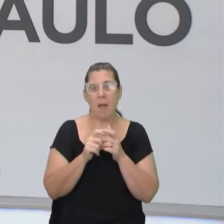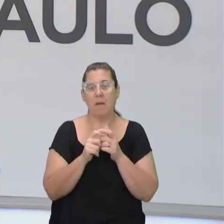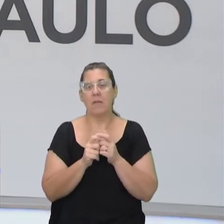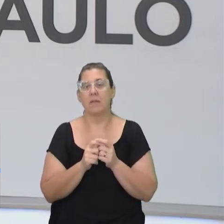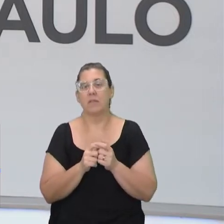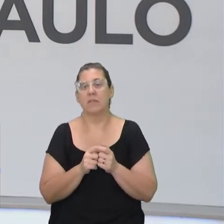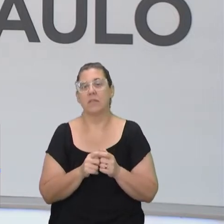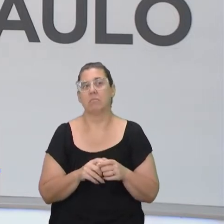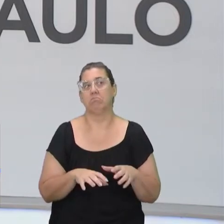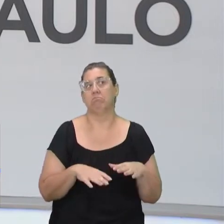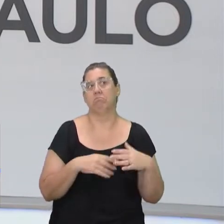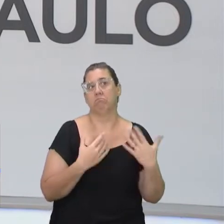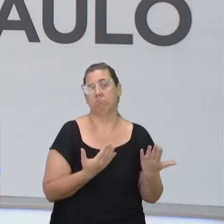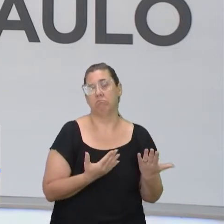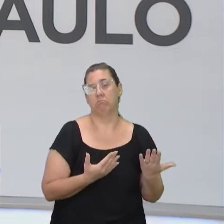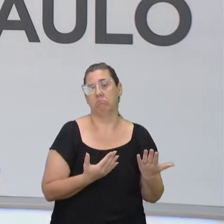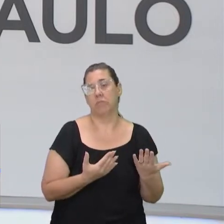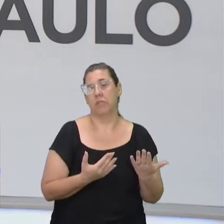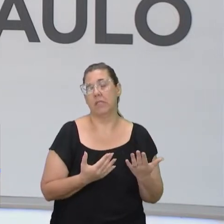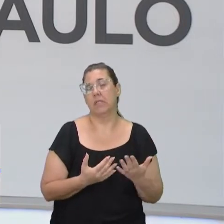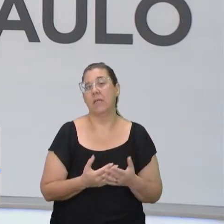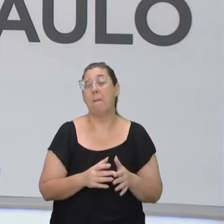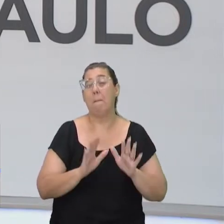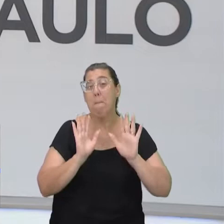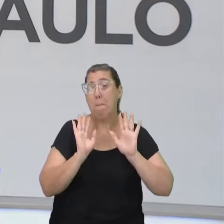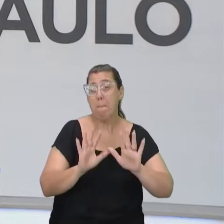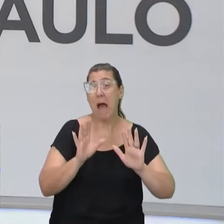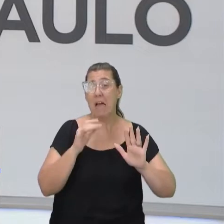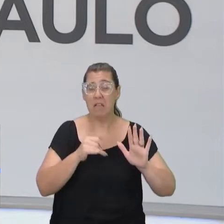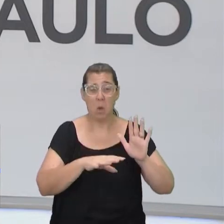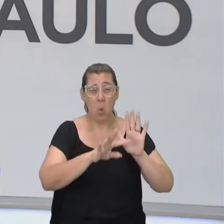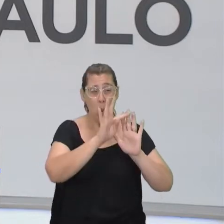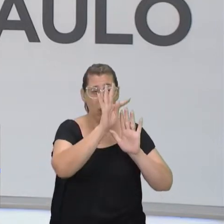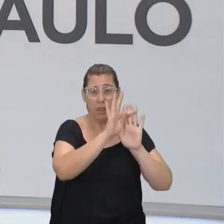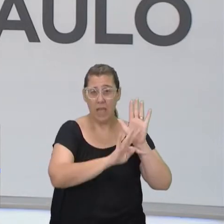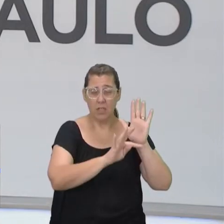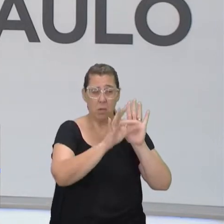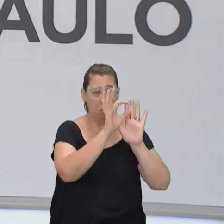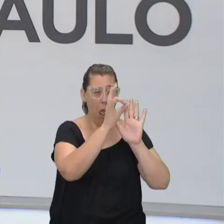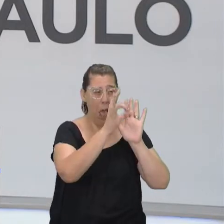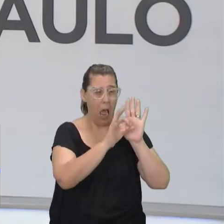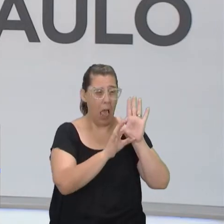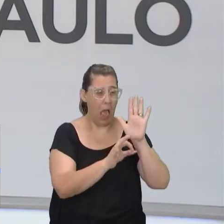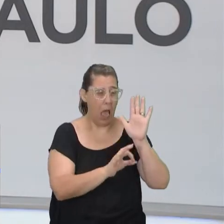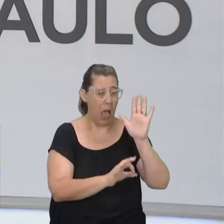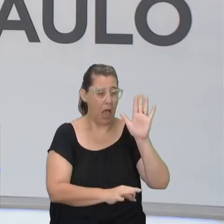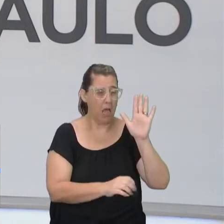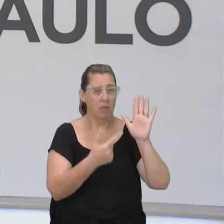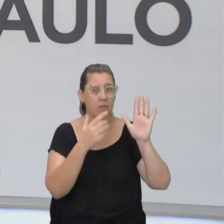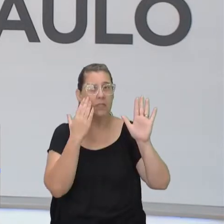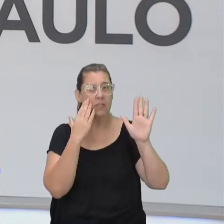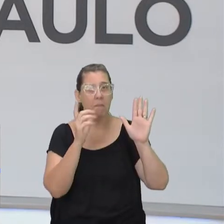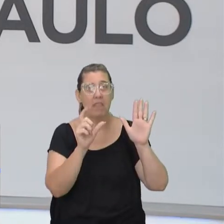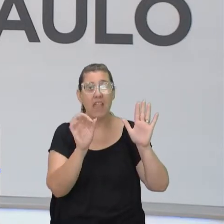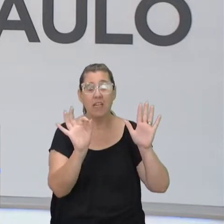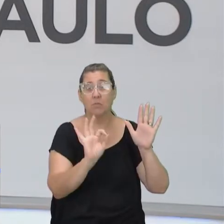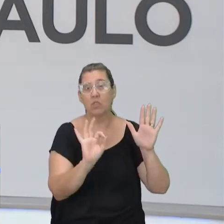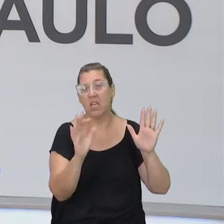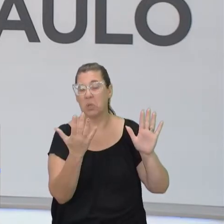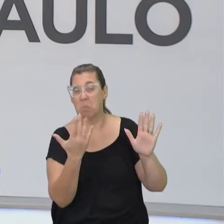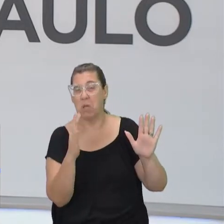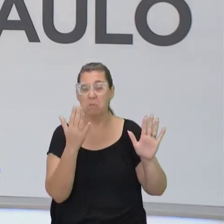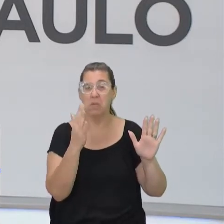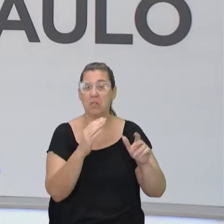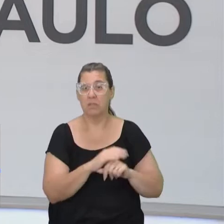10, você conhece 10% do texto. Mas se você tem um texto de uma página inteira com 500 palavras e você sabe 10%,